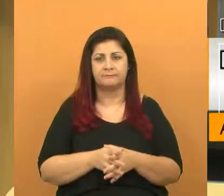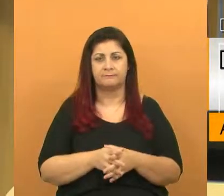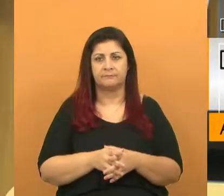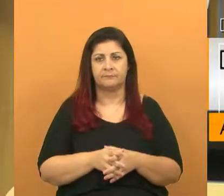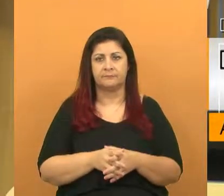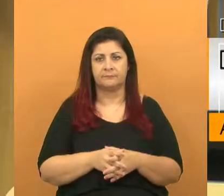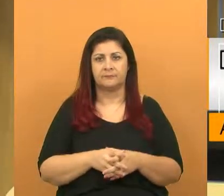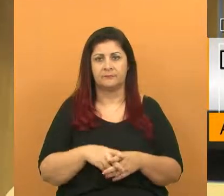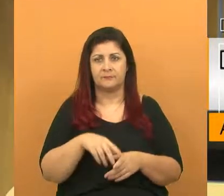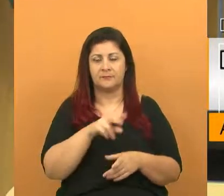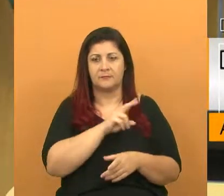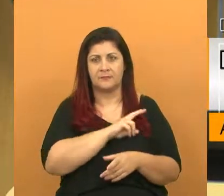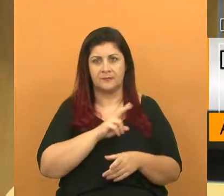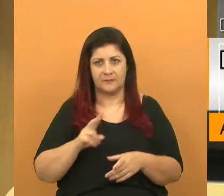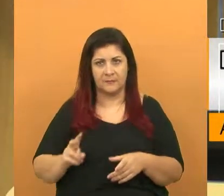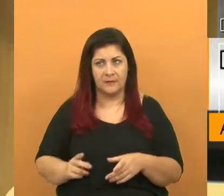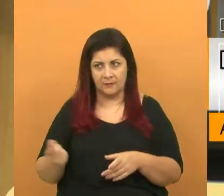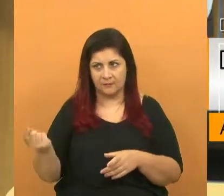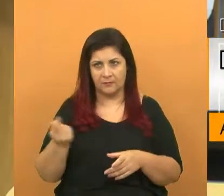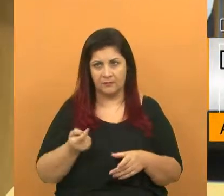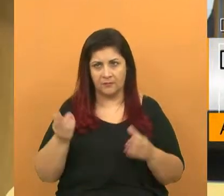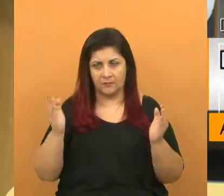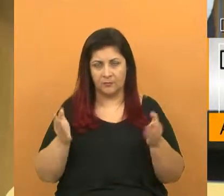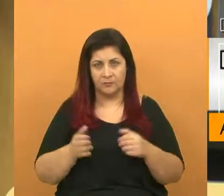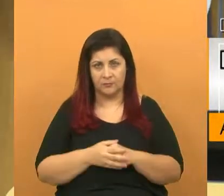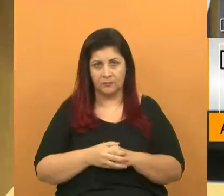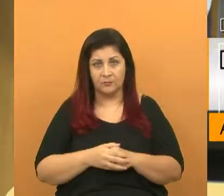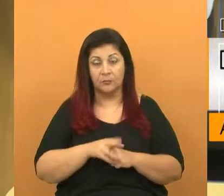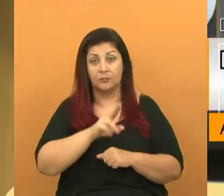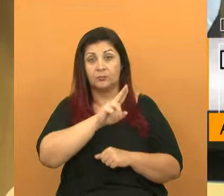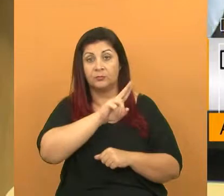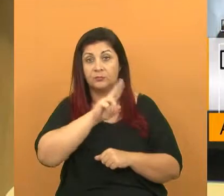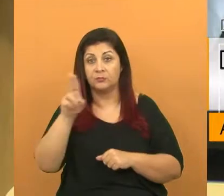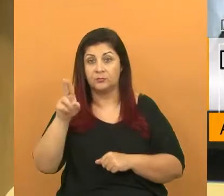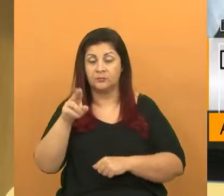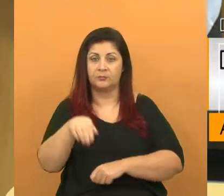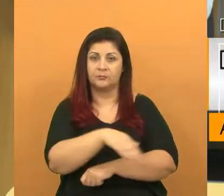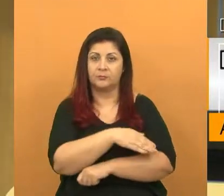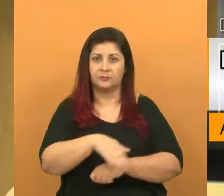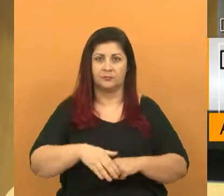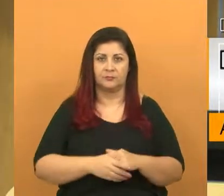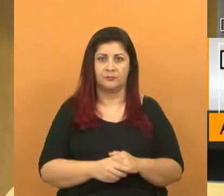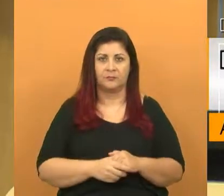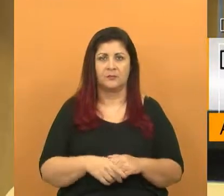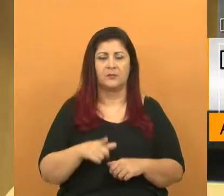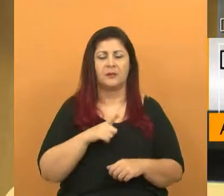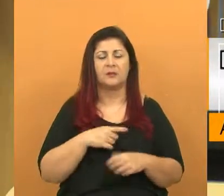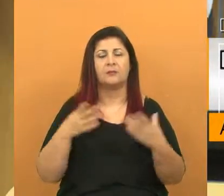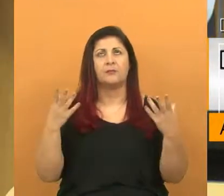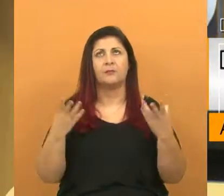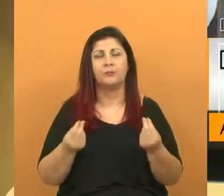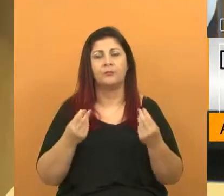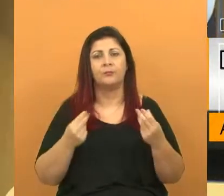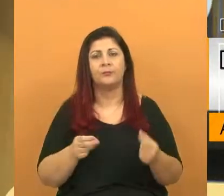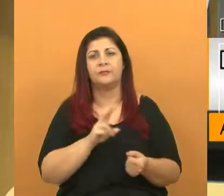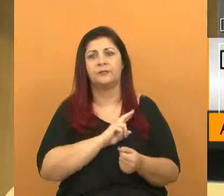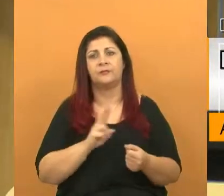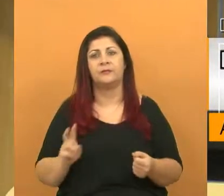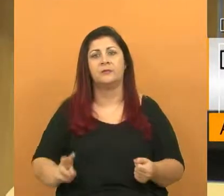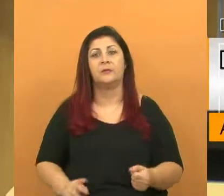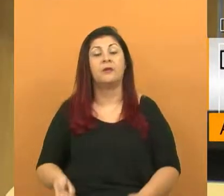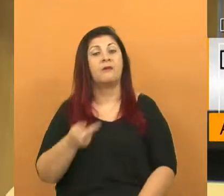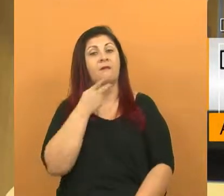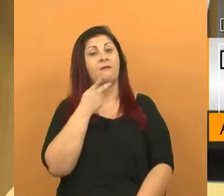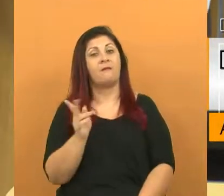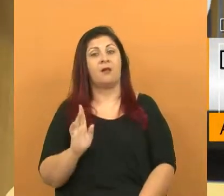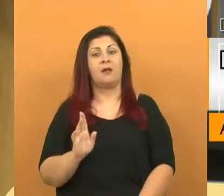que está passando por essa casa hoje colocando o nome da rua já passou vários vereadores fazendo proposta